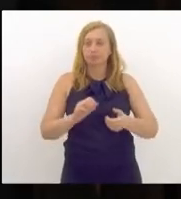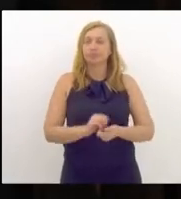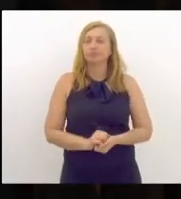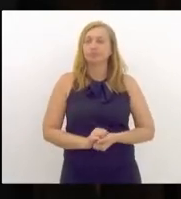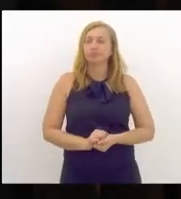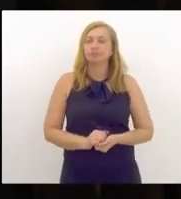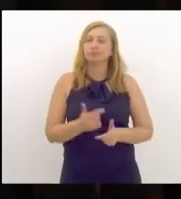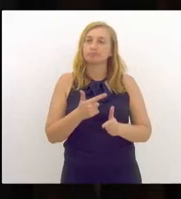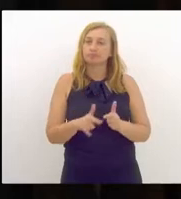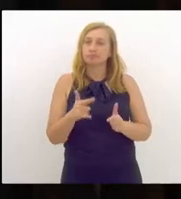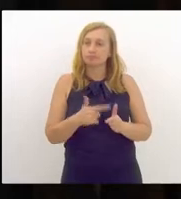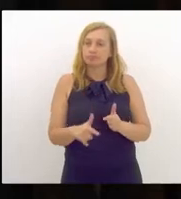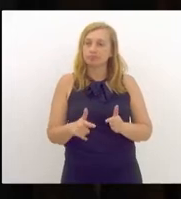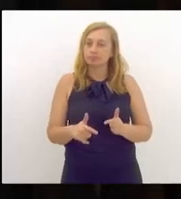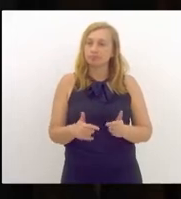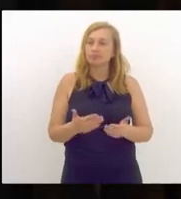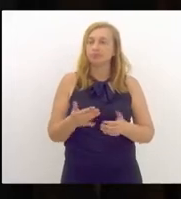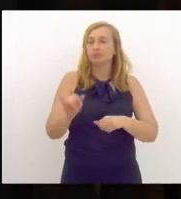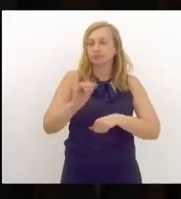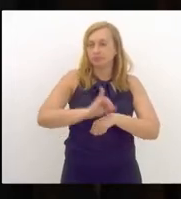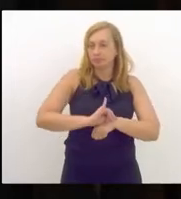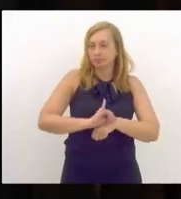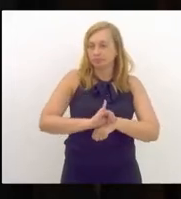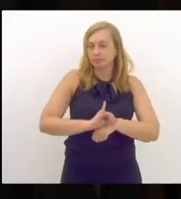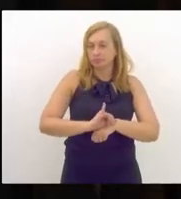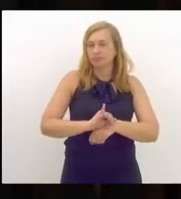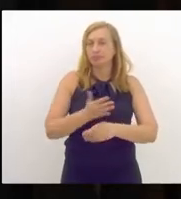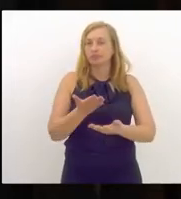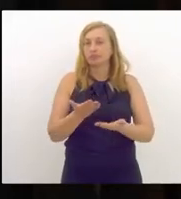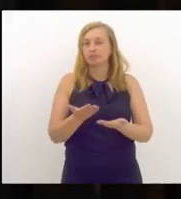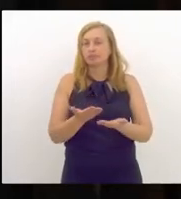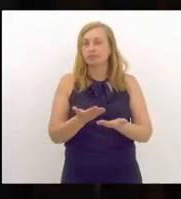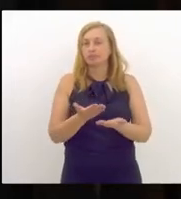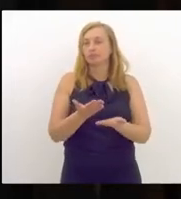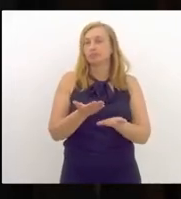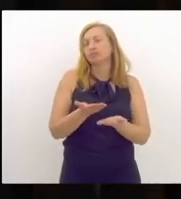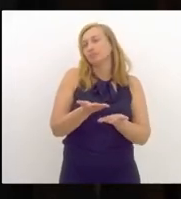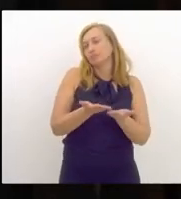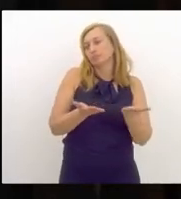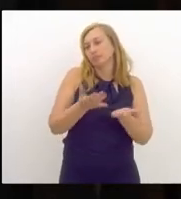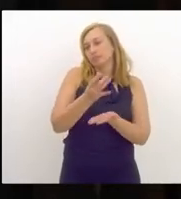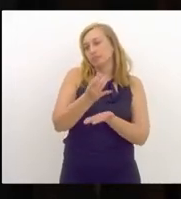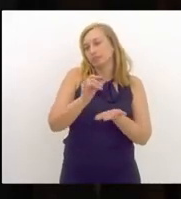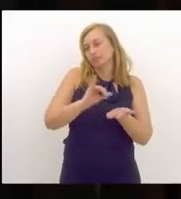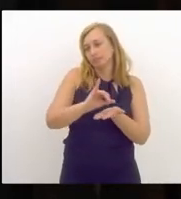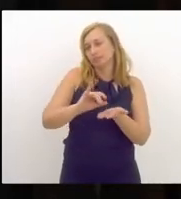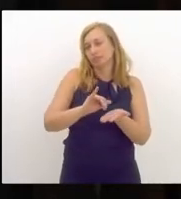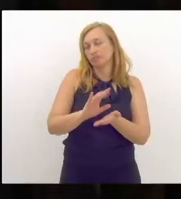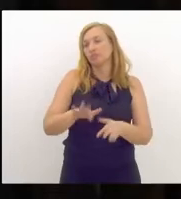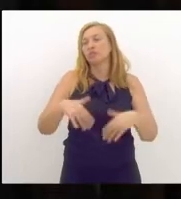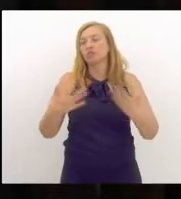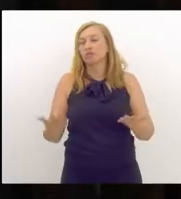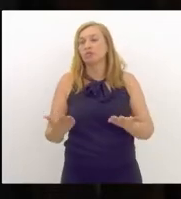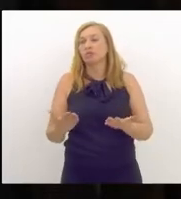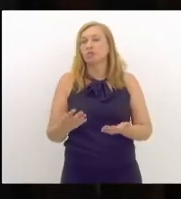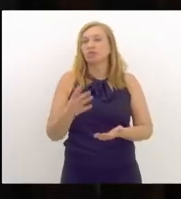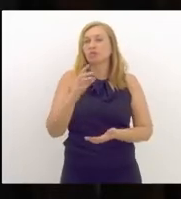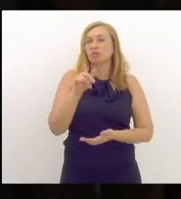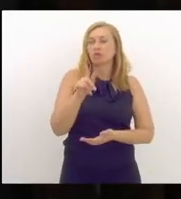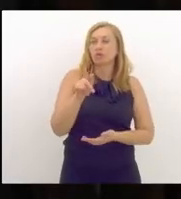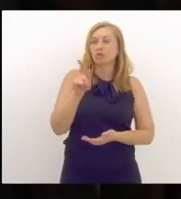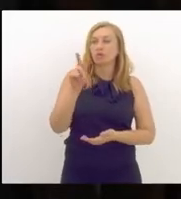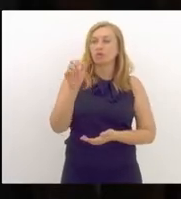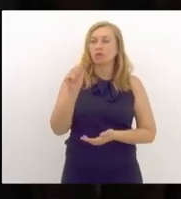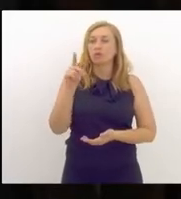gente tem um problema aqui que perdeu a capital não teve compensações e quando vem um golpe militar de 64